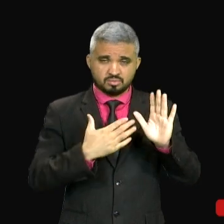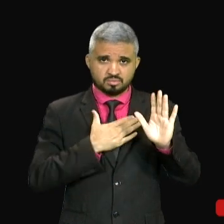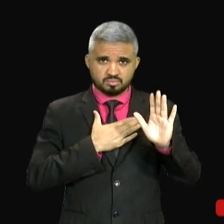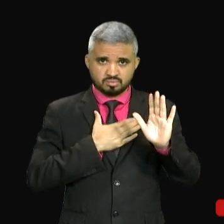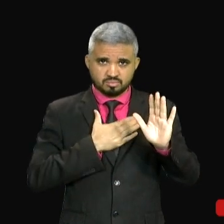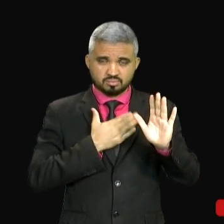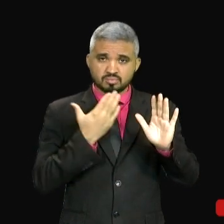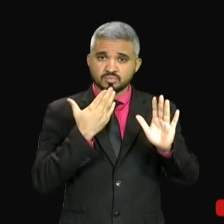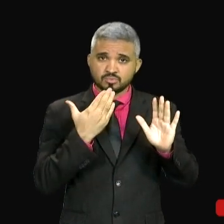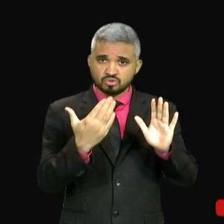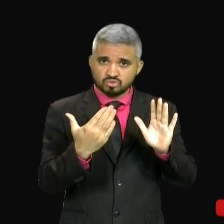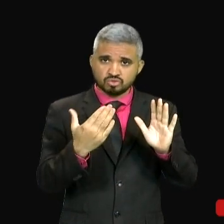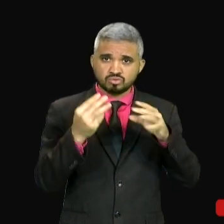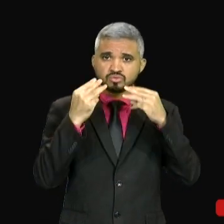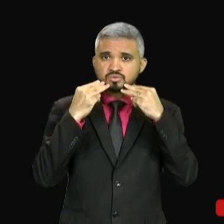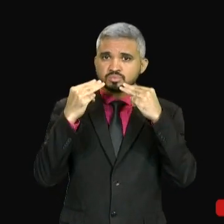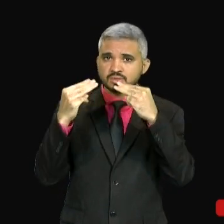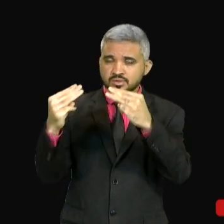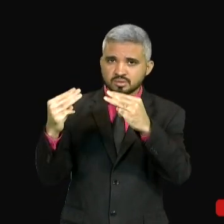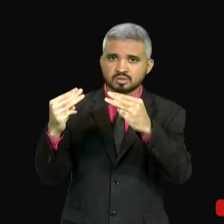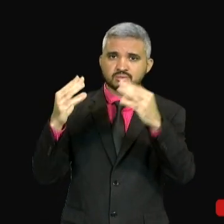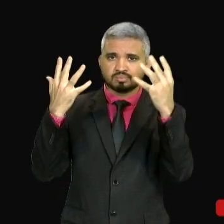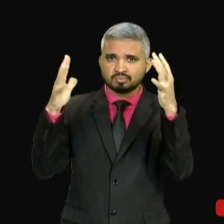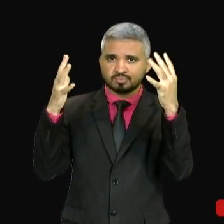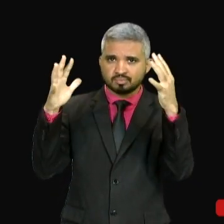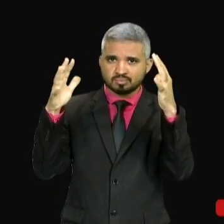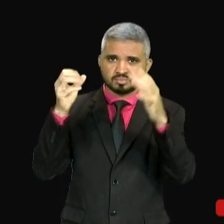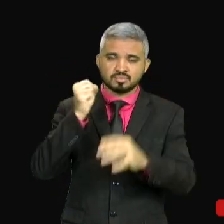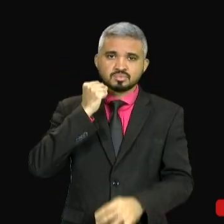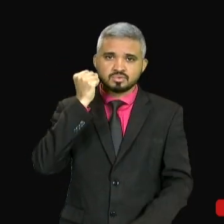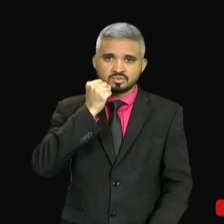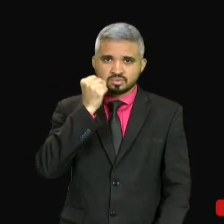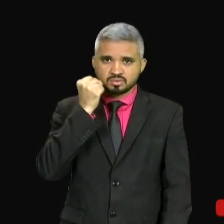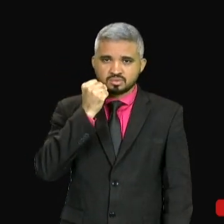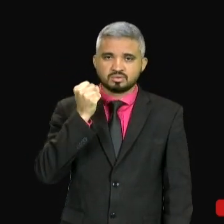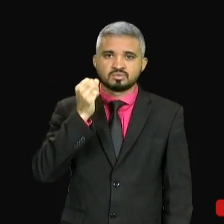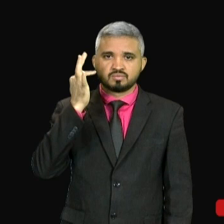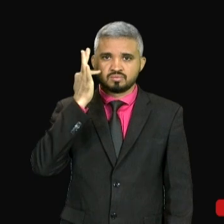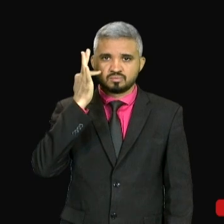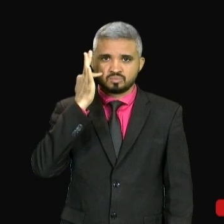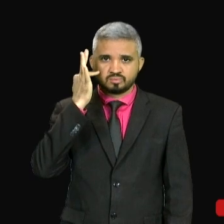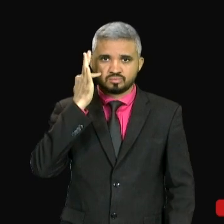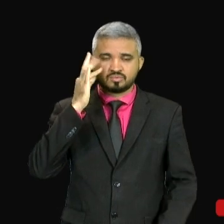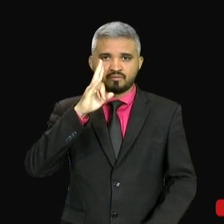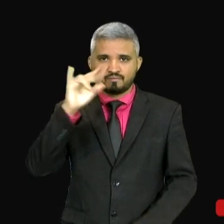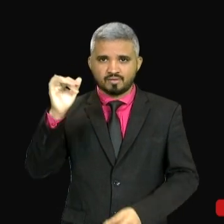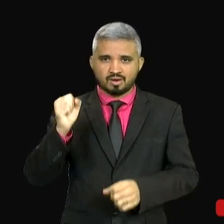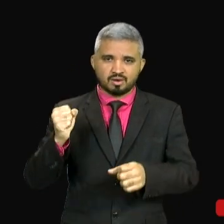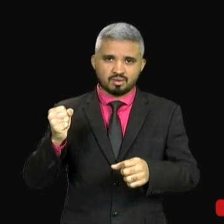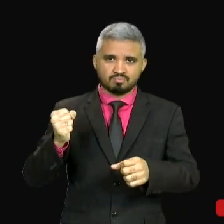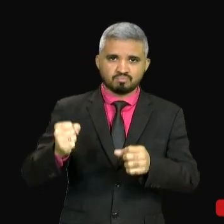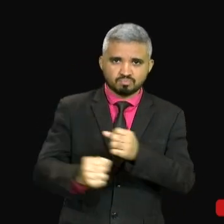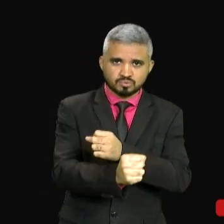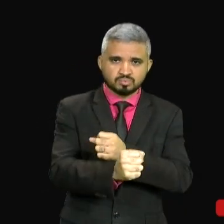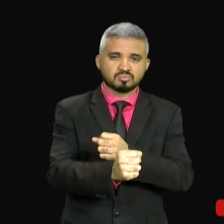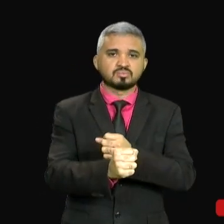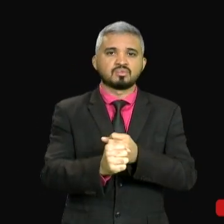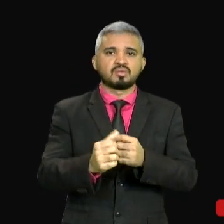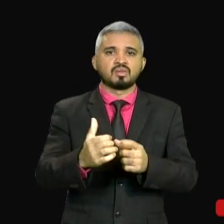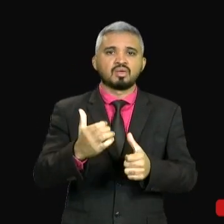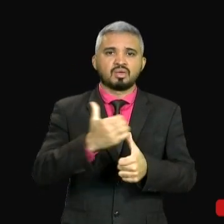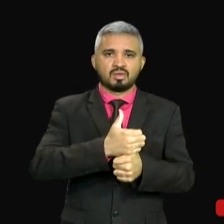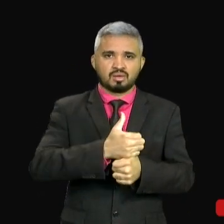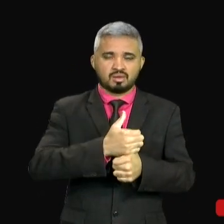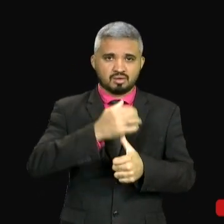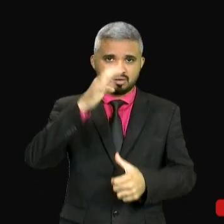aplauso ao senador eleito Flávio Dino pela investidura na Academia Maranhense de Letras amanhã e também na